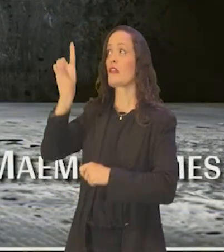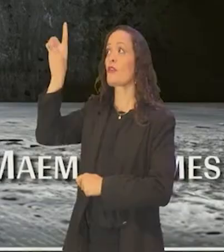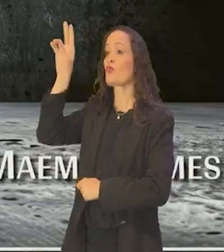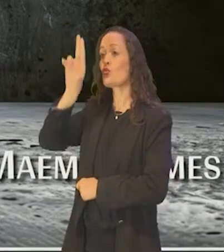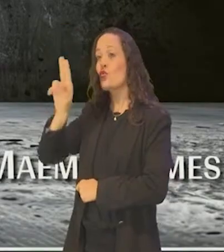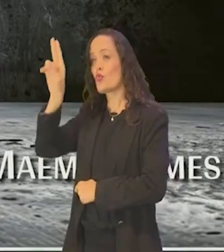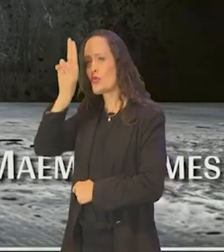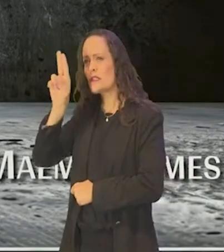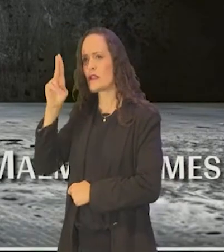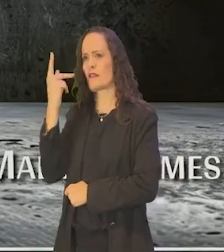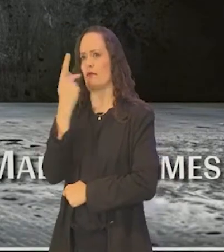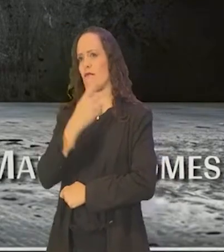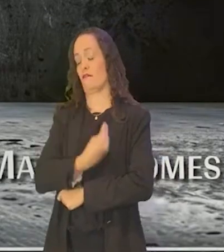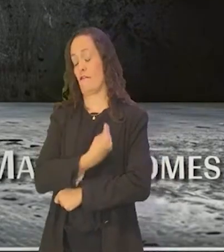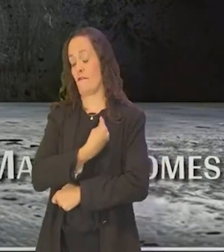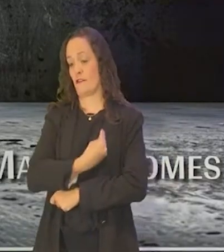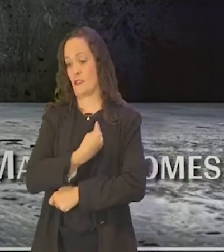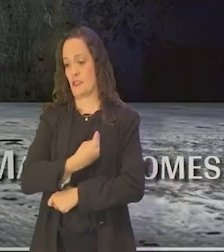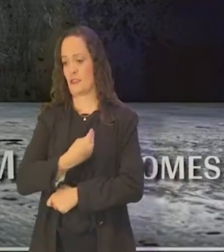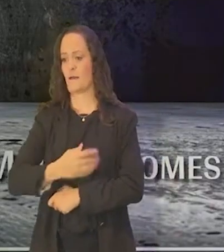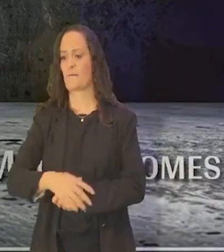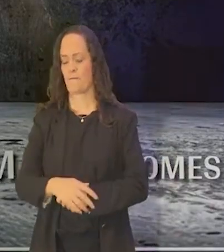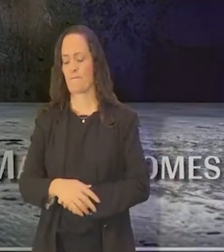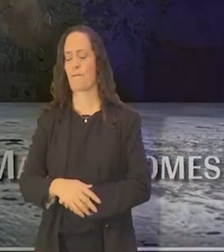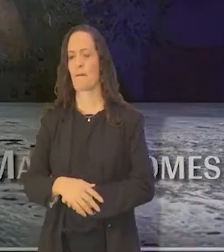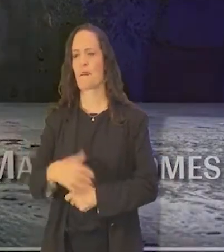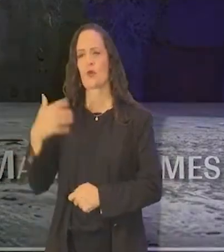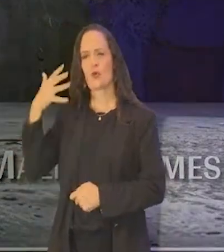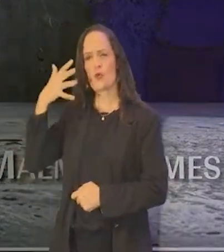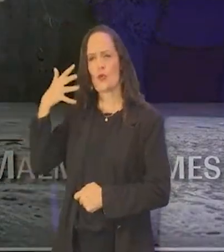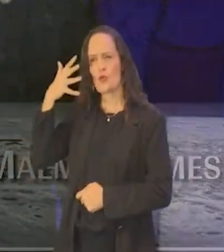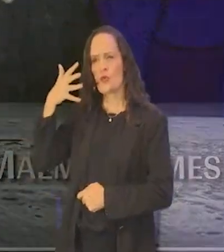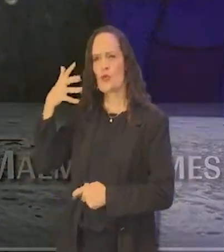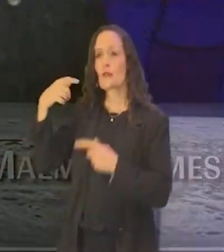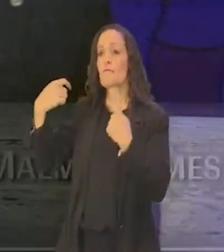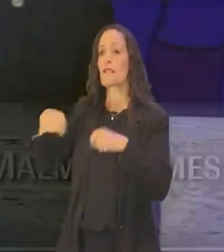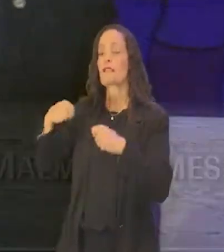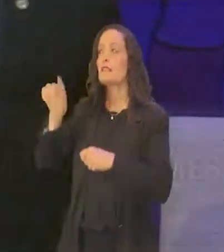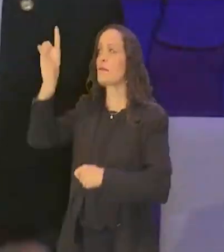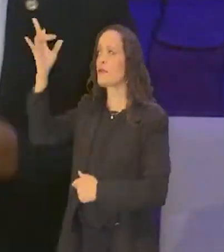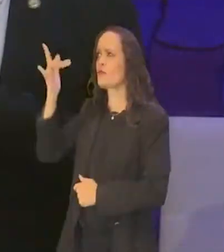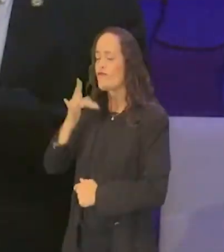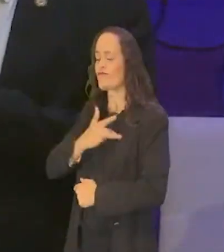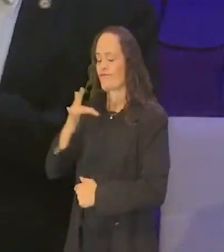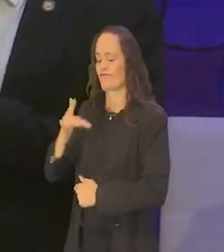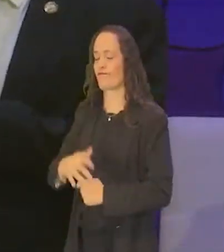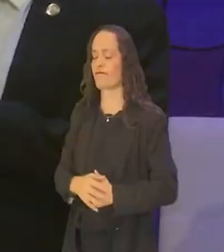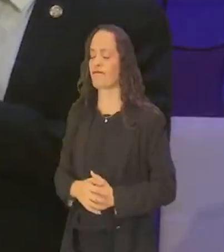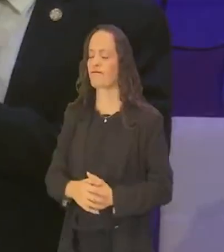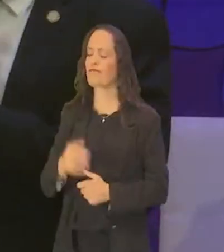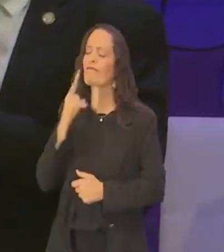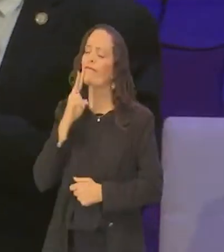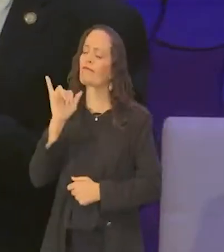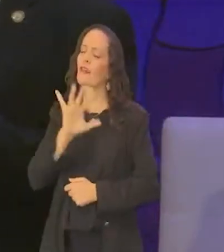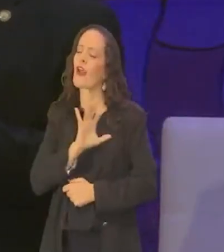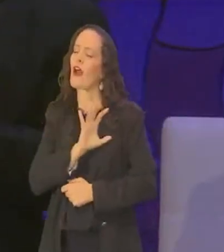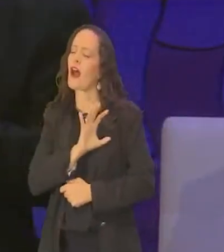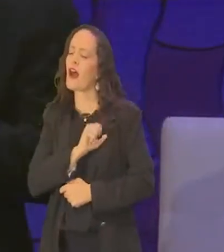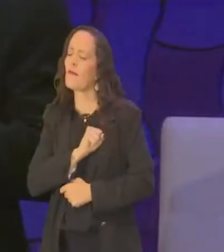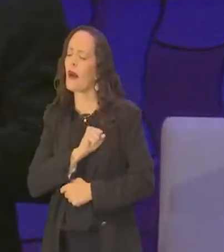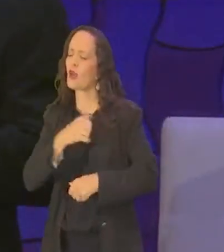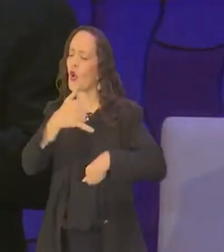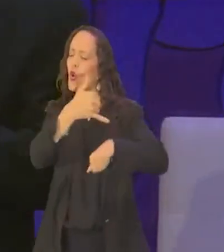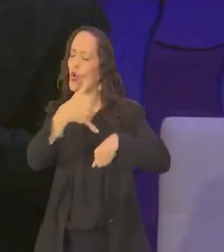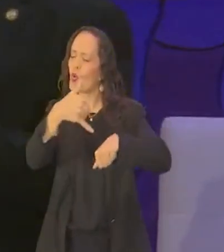usado tremendamente nesta noite, com a mensagem que nós precisamos ouvir. Pai Celeste, unge o teu